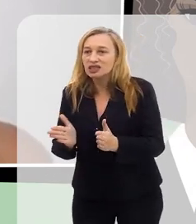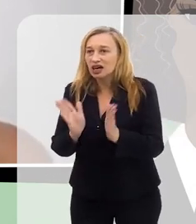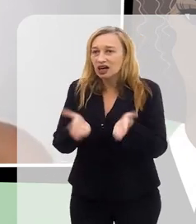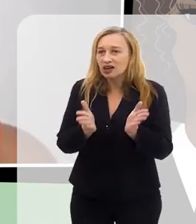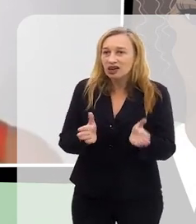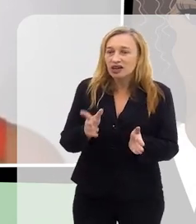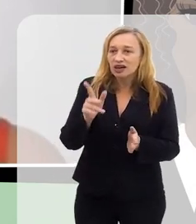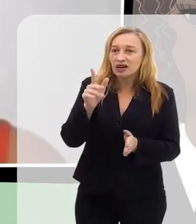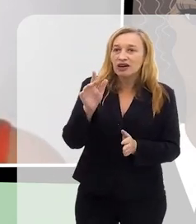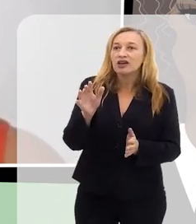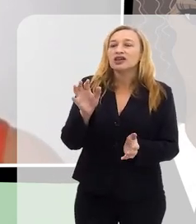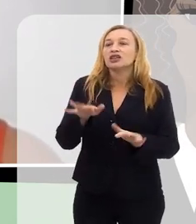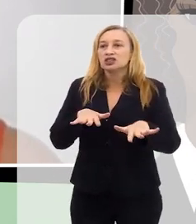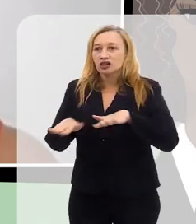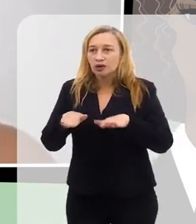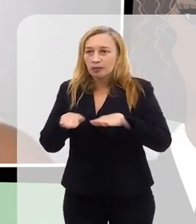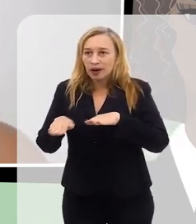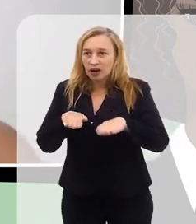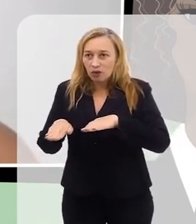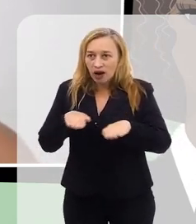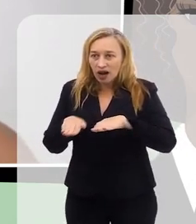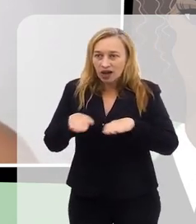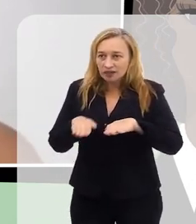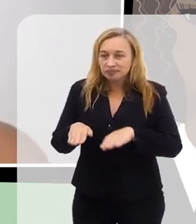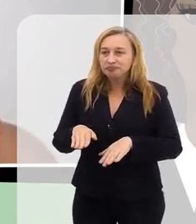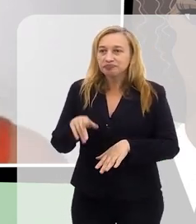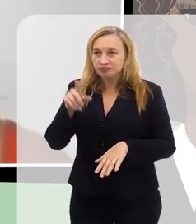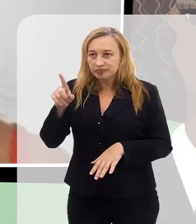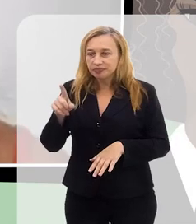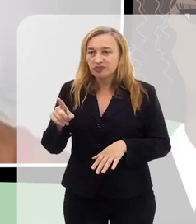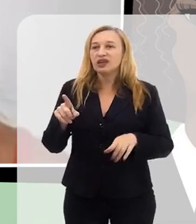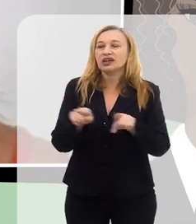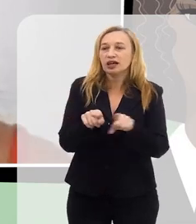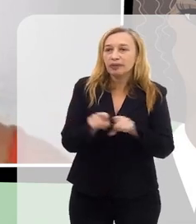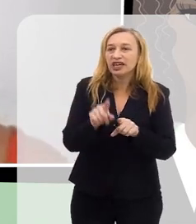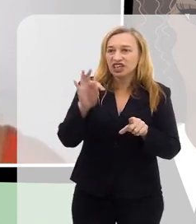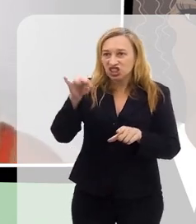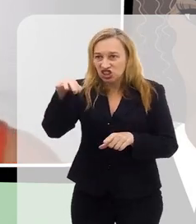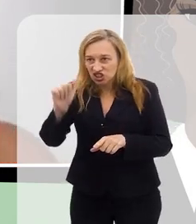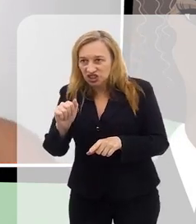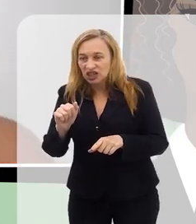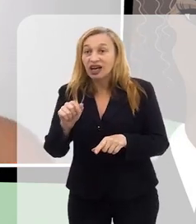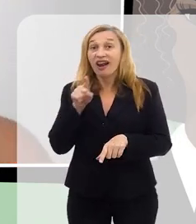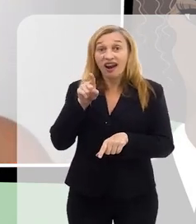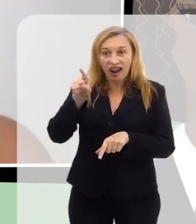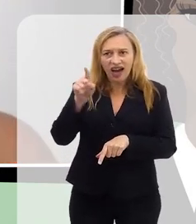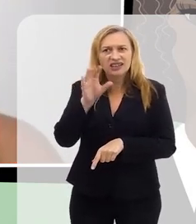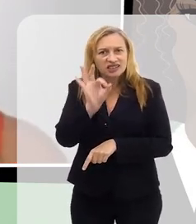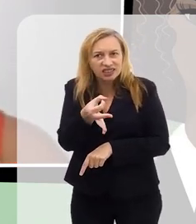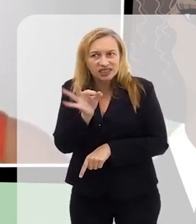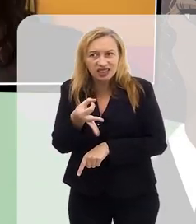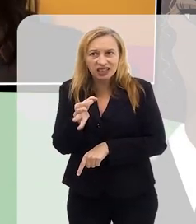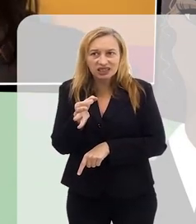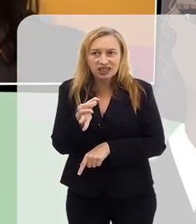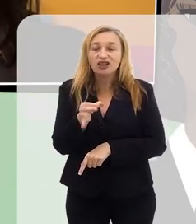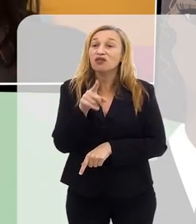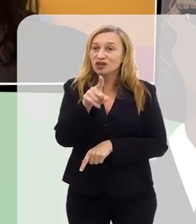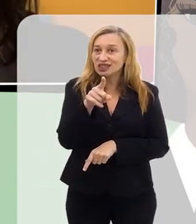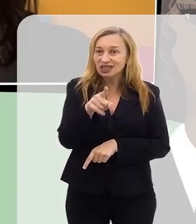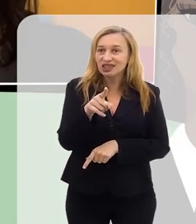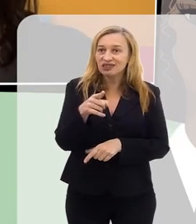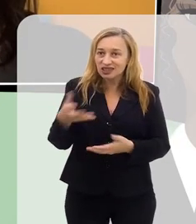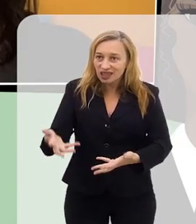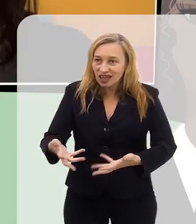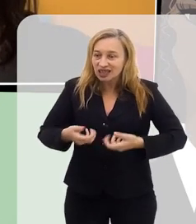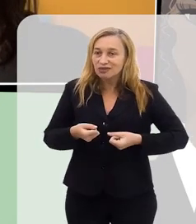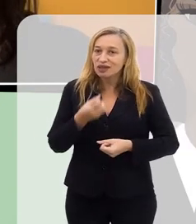abrir agora na freguesia, em Jacarepaguá. É mais um braço do grupo Ishtar, e eu acho que lá